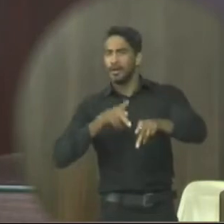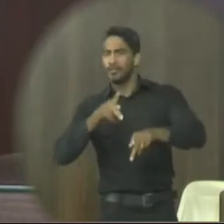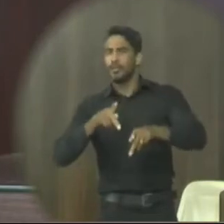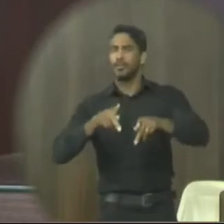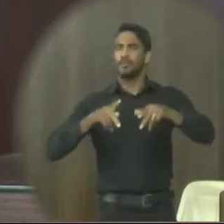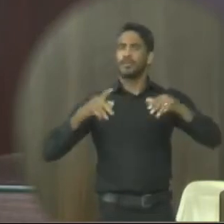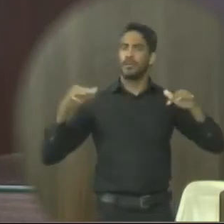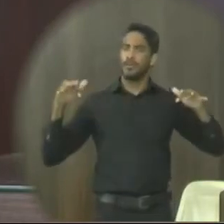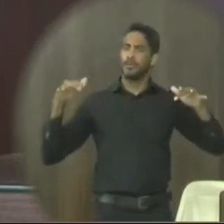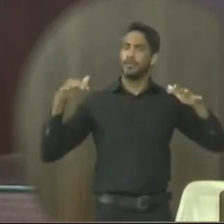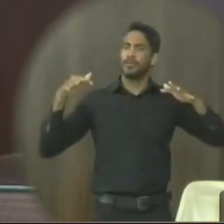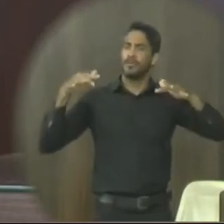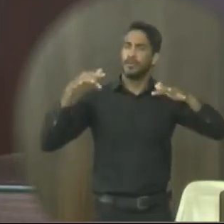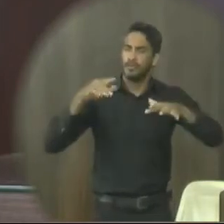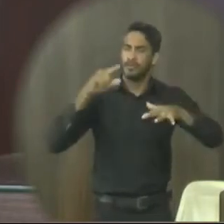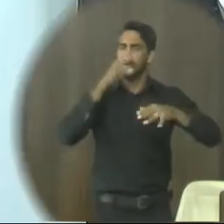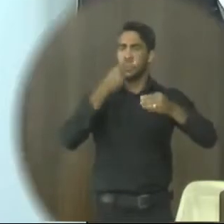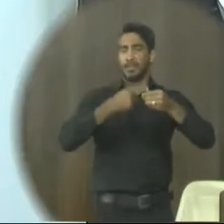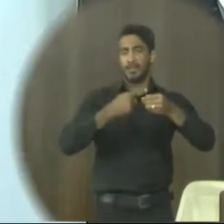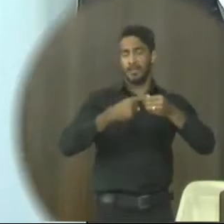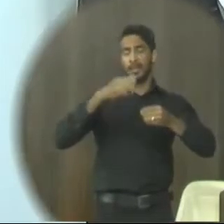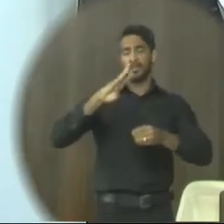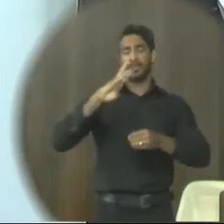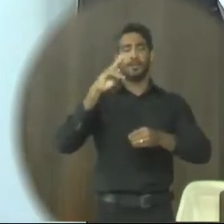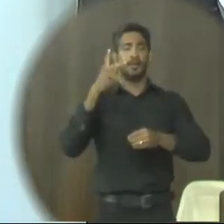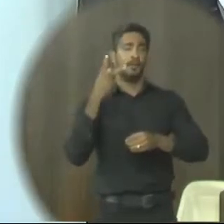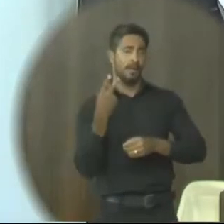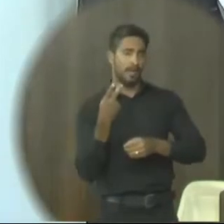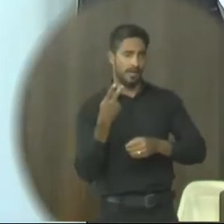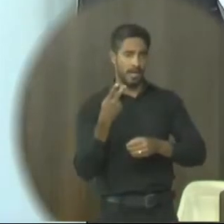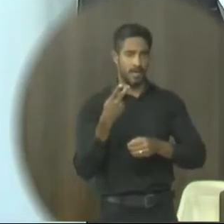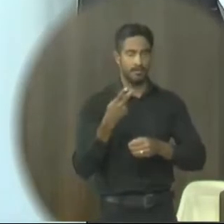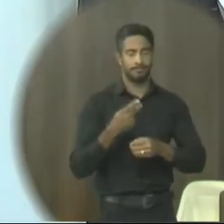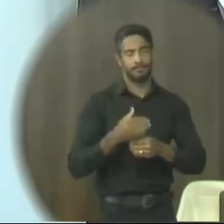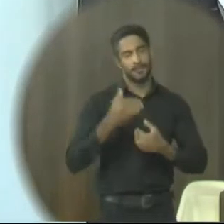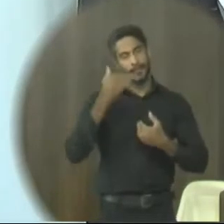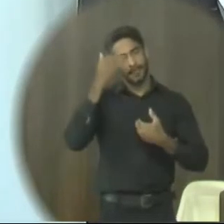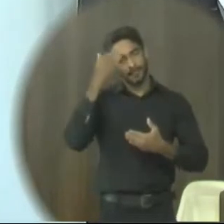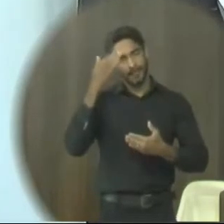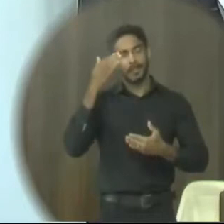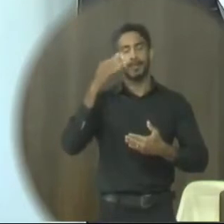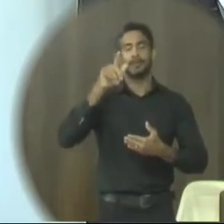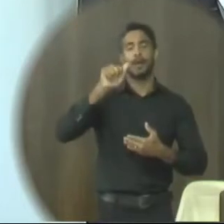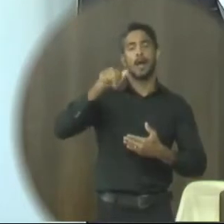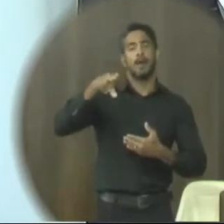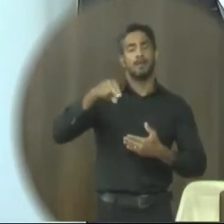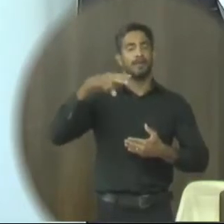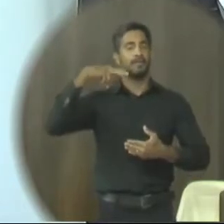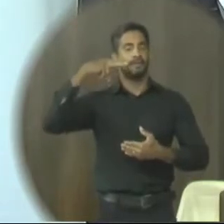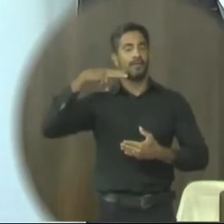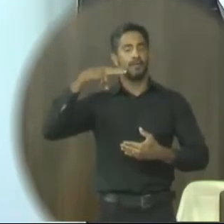da segurança pública em Belo Horizonte. Atenciosamente, Sargento Almir, vereador.